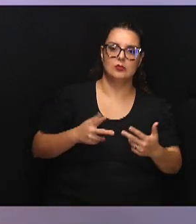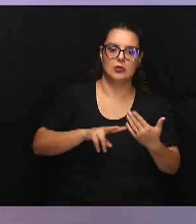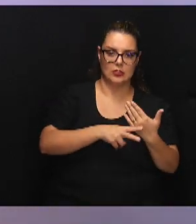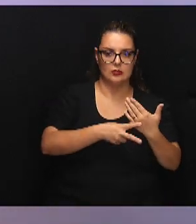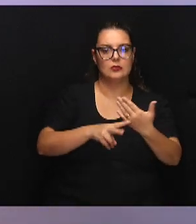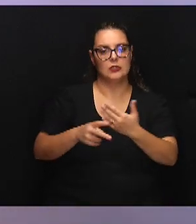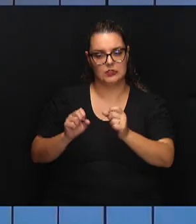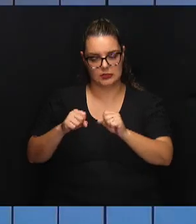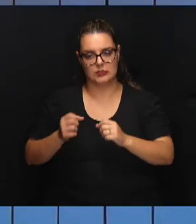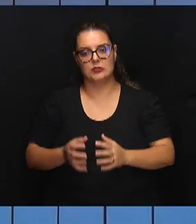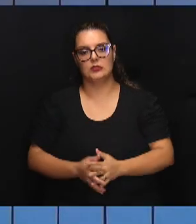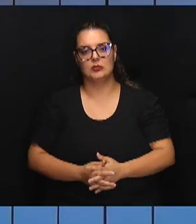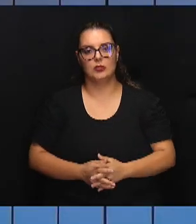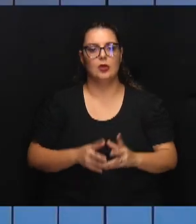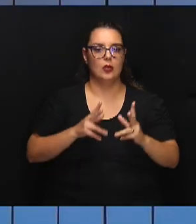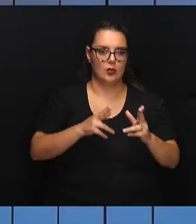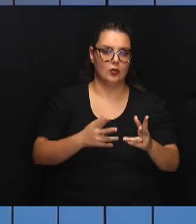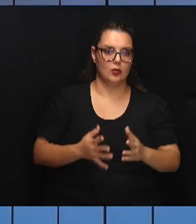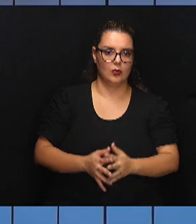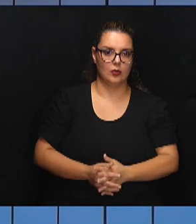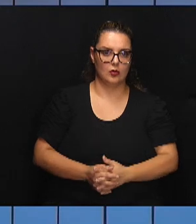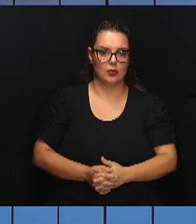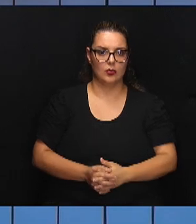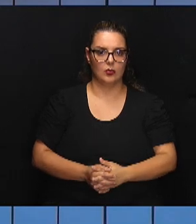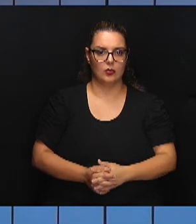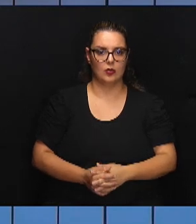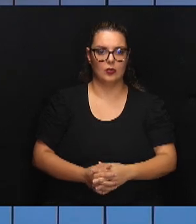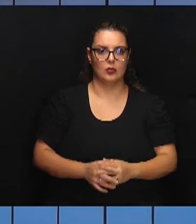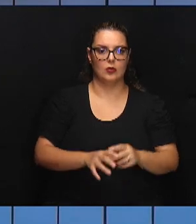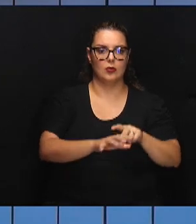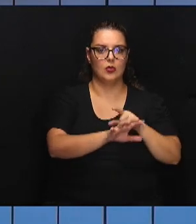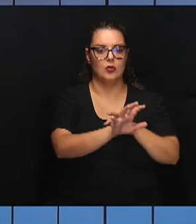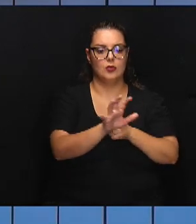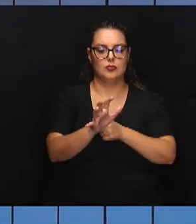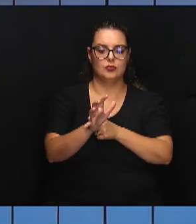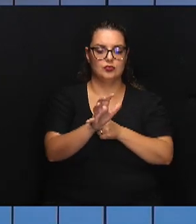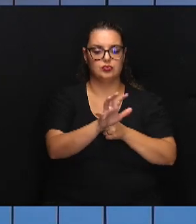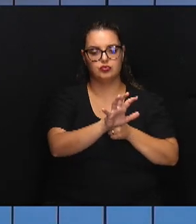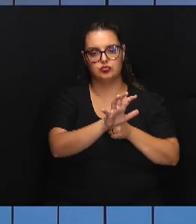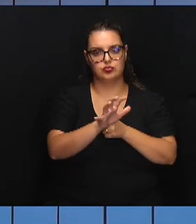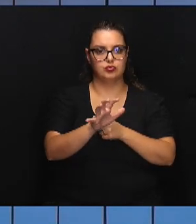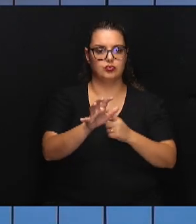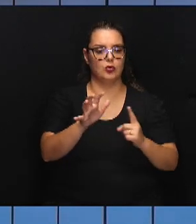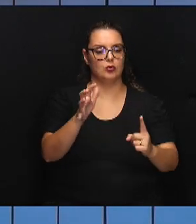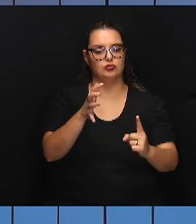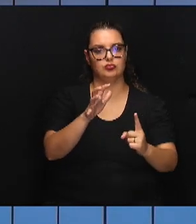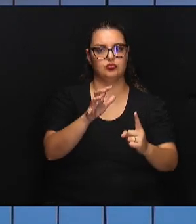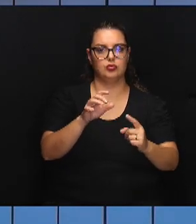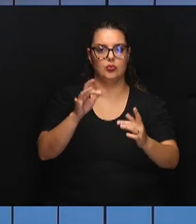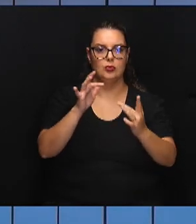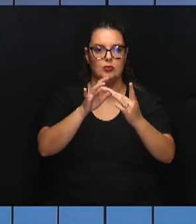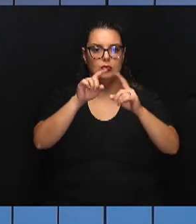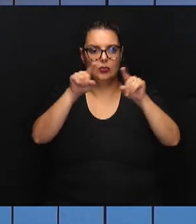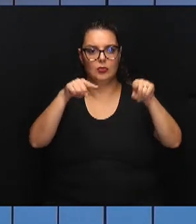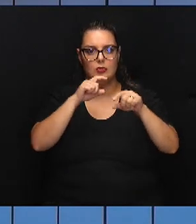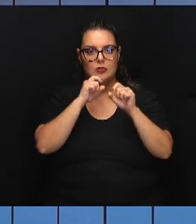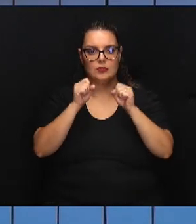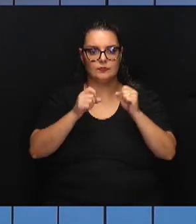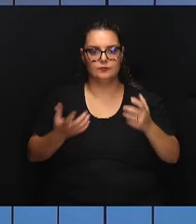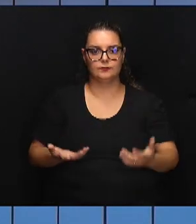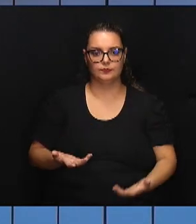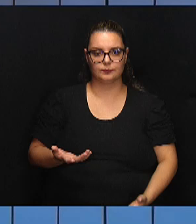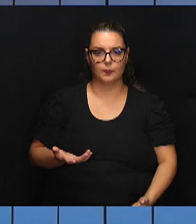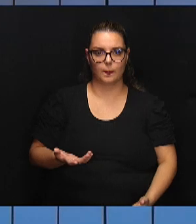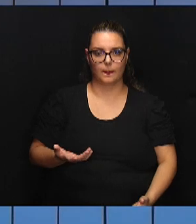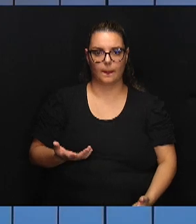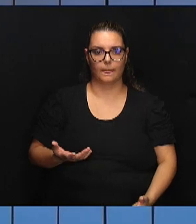sim. Como a gente ficar assim na frente do ventilador, né? Ou em muito contato com o ar-condicionado. A gente pegar